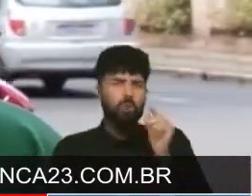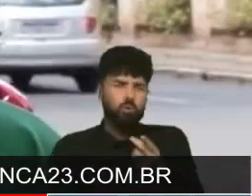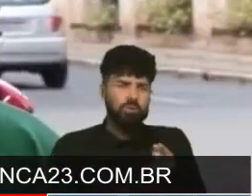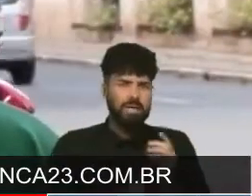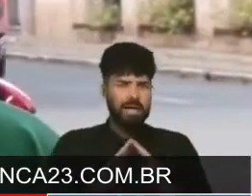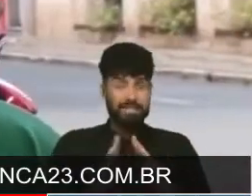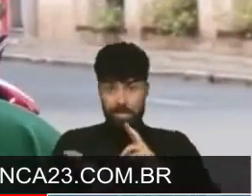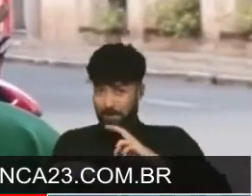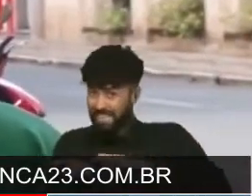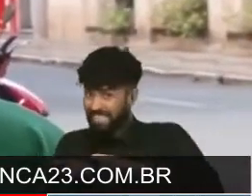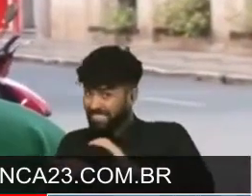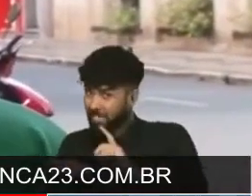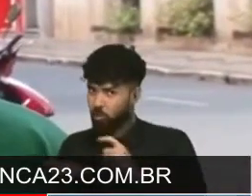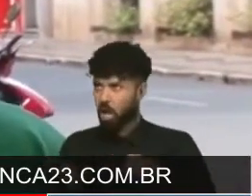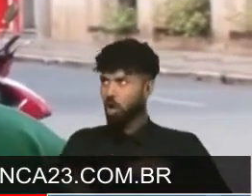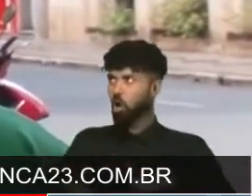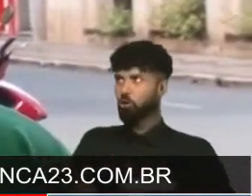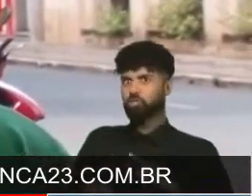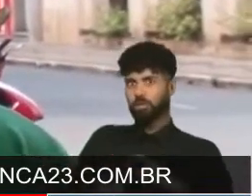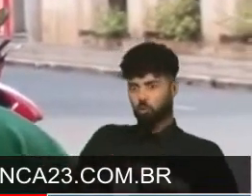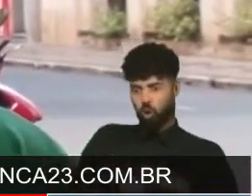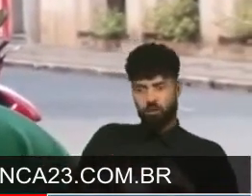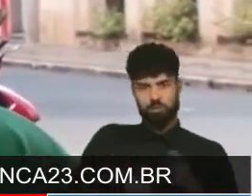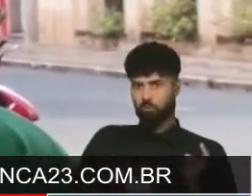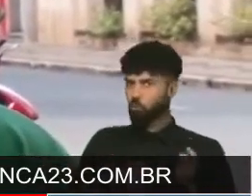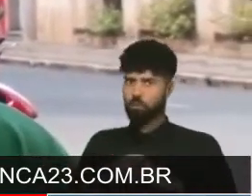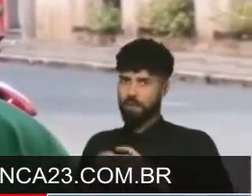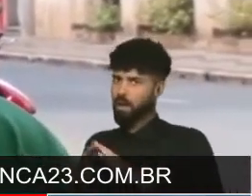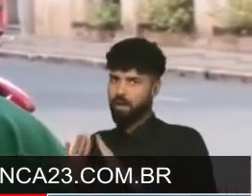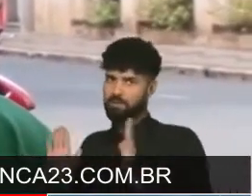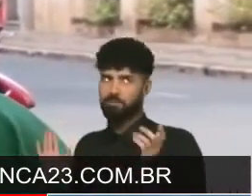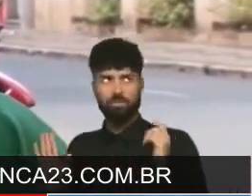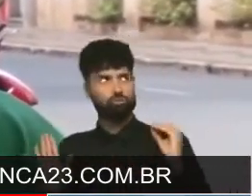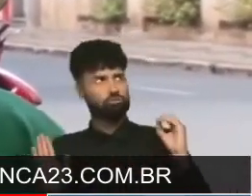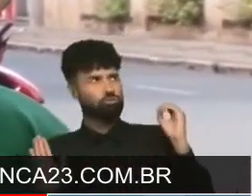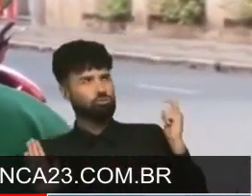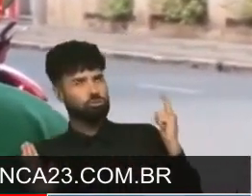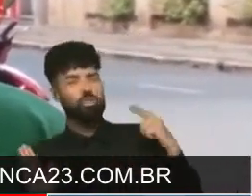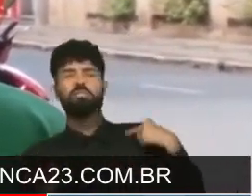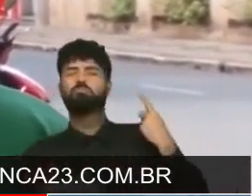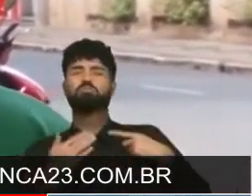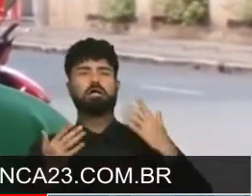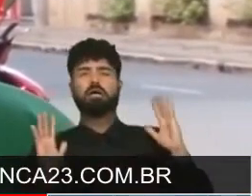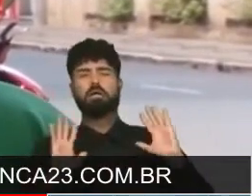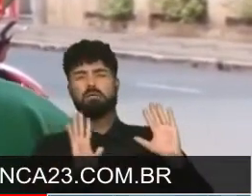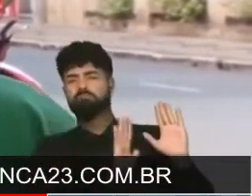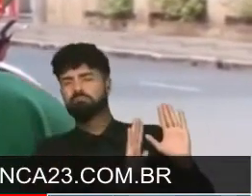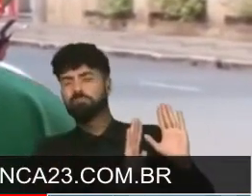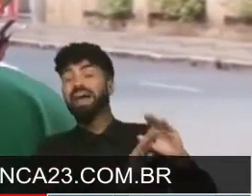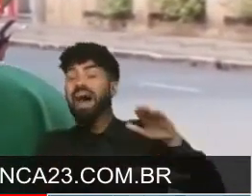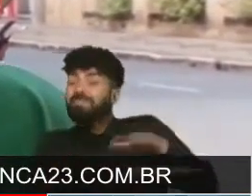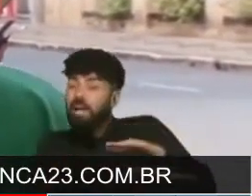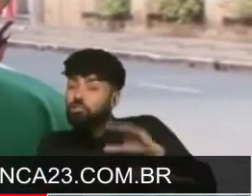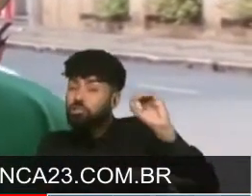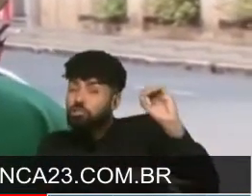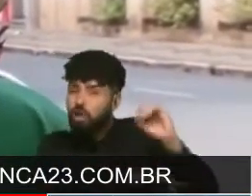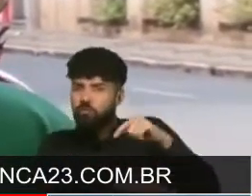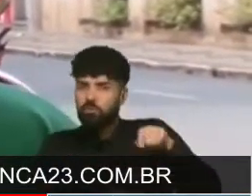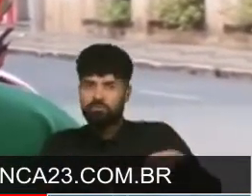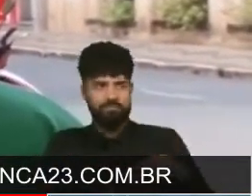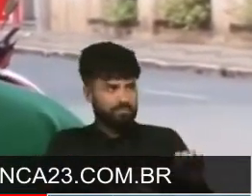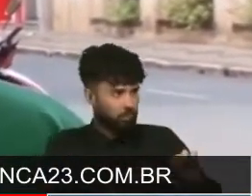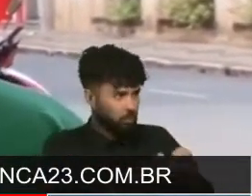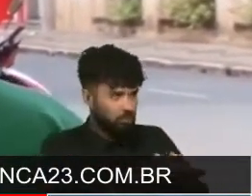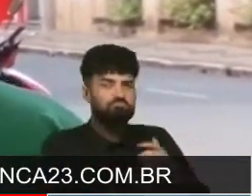eu procuro sair, né, que nem agora, já estou retornando. Aí, sol, não saio mais, só tardezinha. Passa protetor solar?